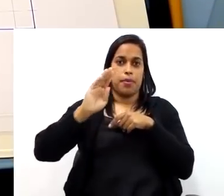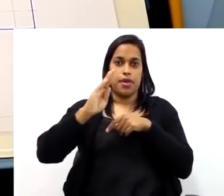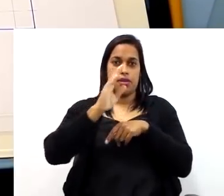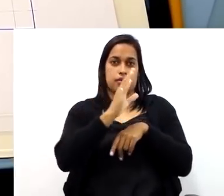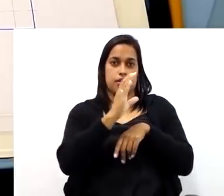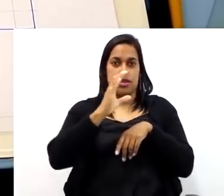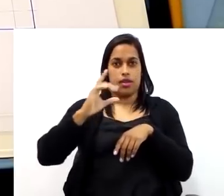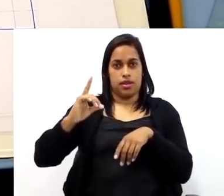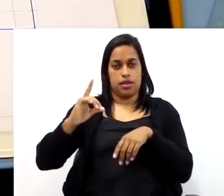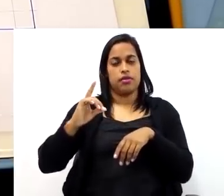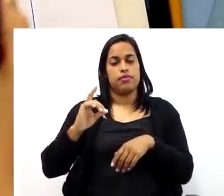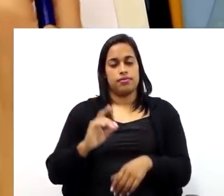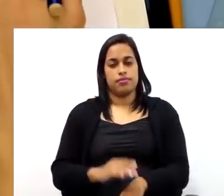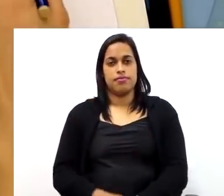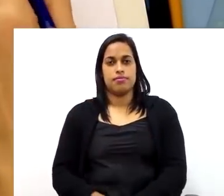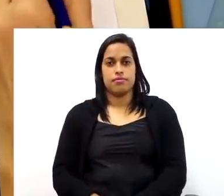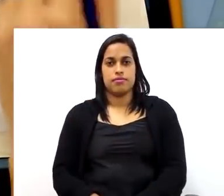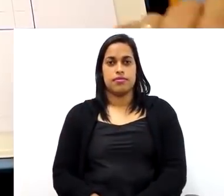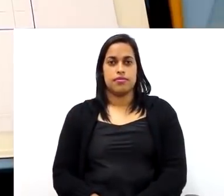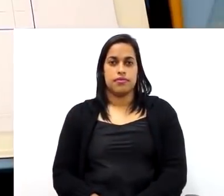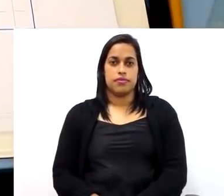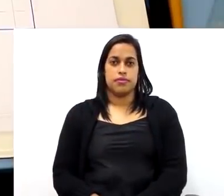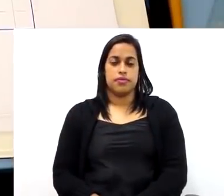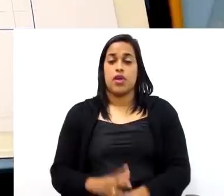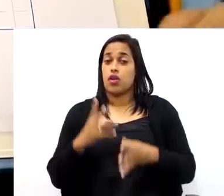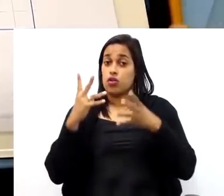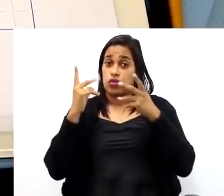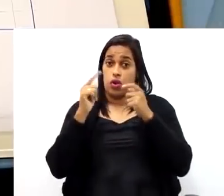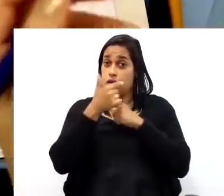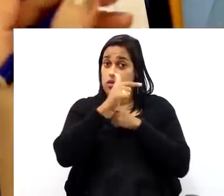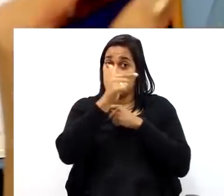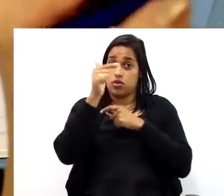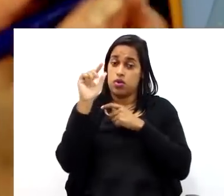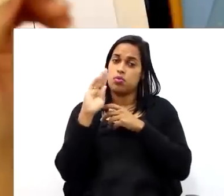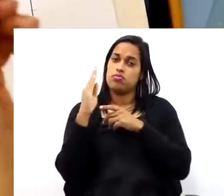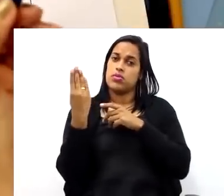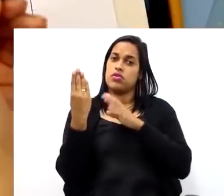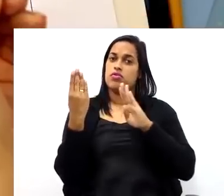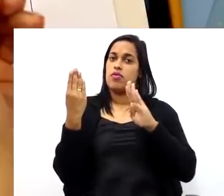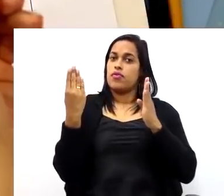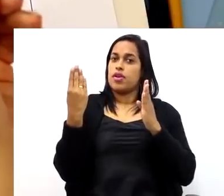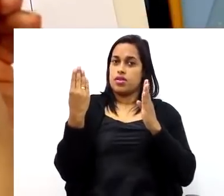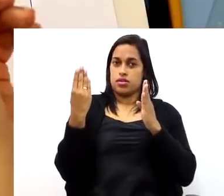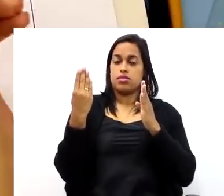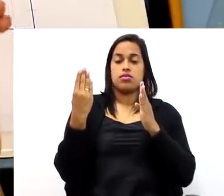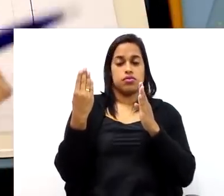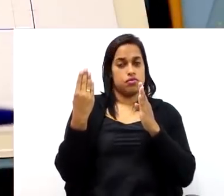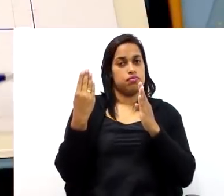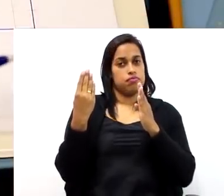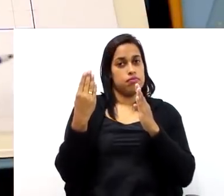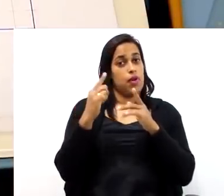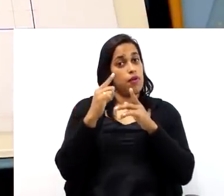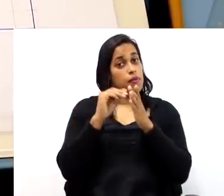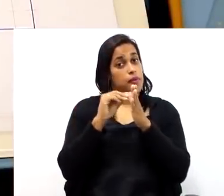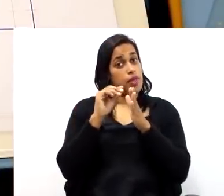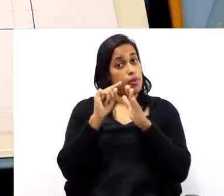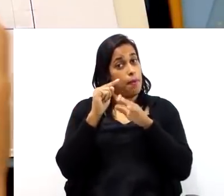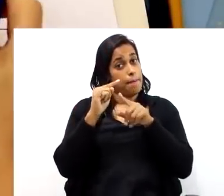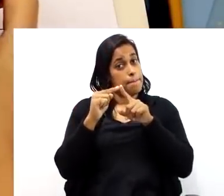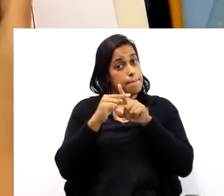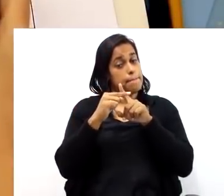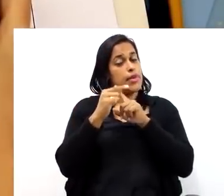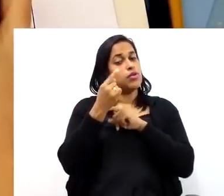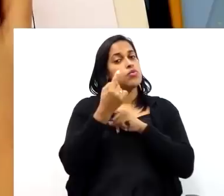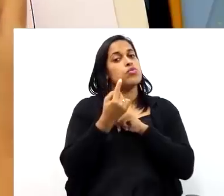minha face ABCD. E aí, todas as outras faces, com exceção